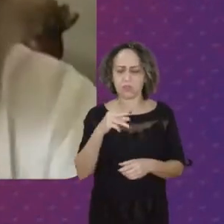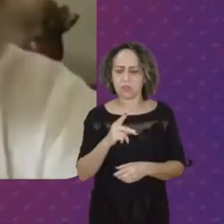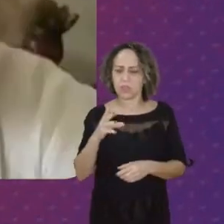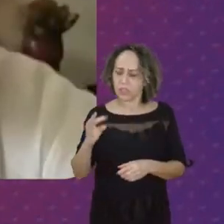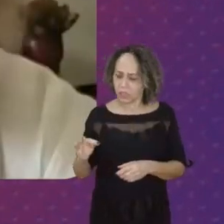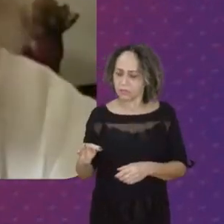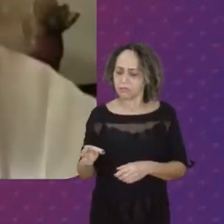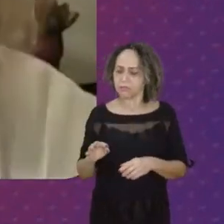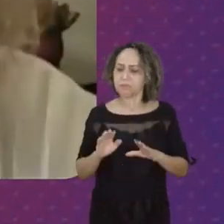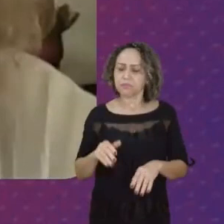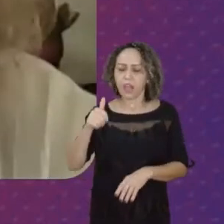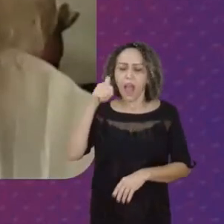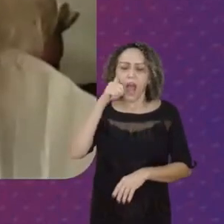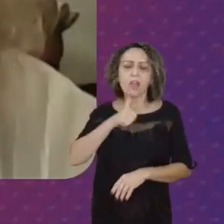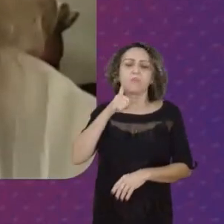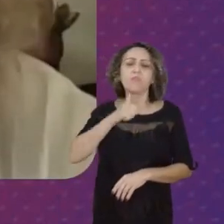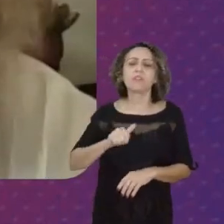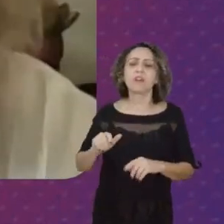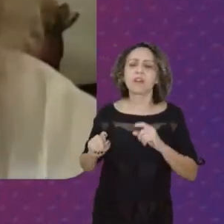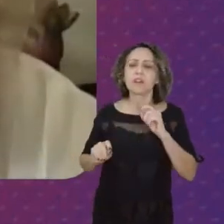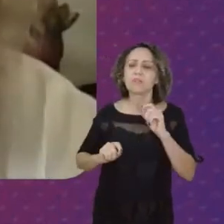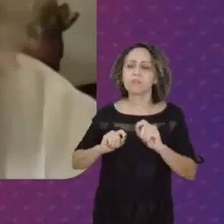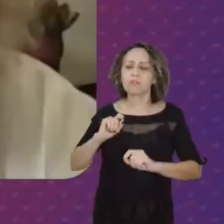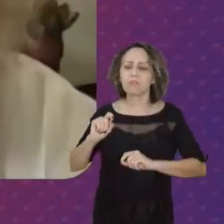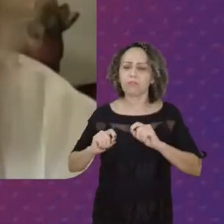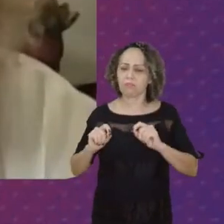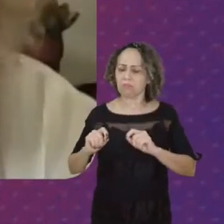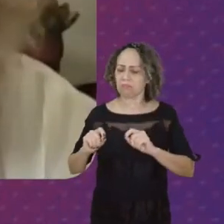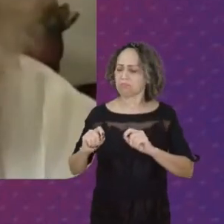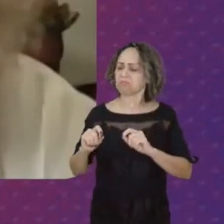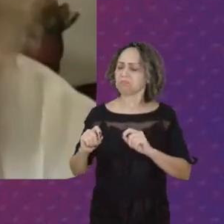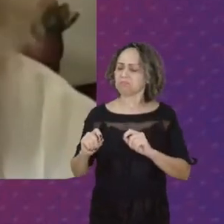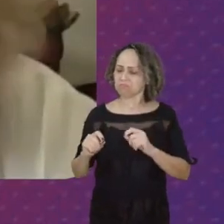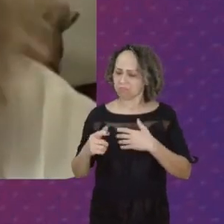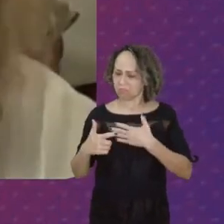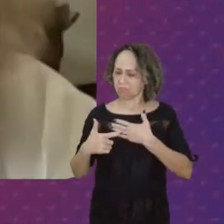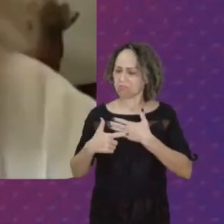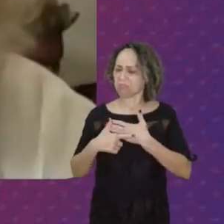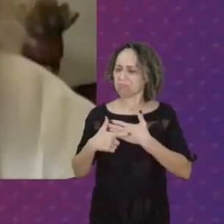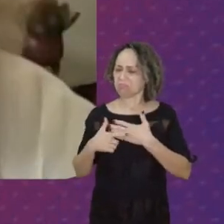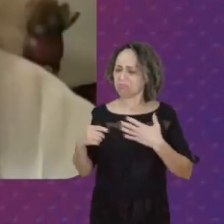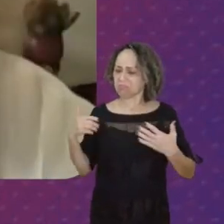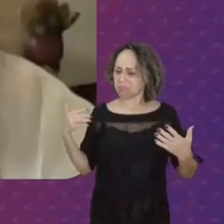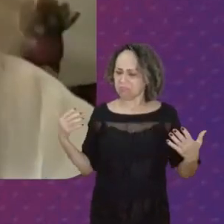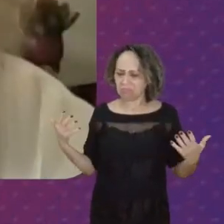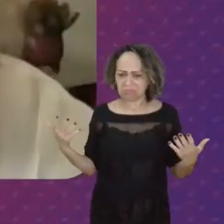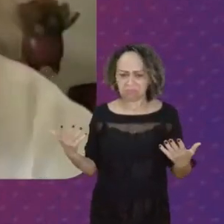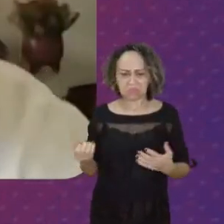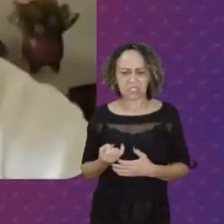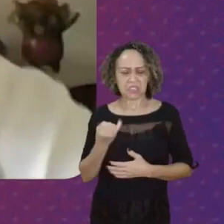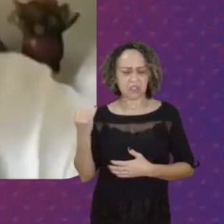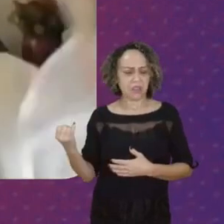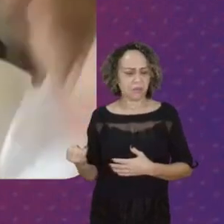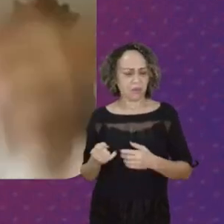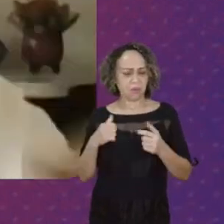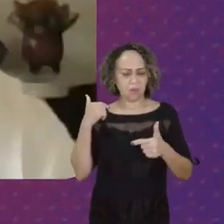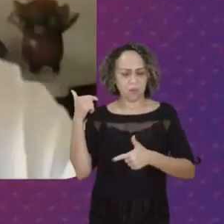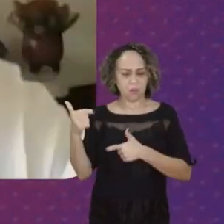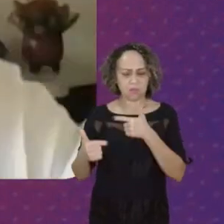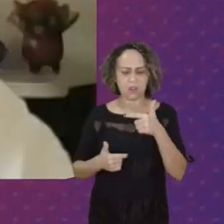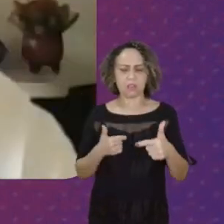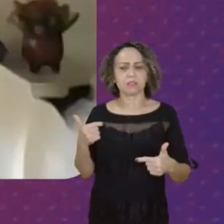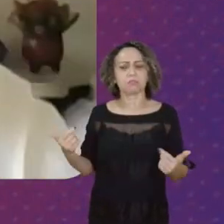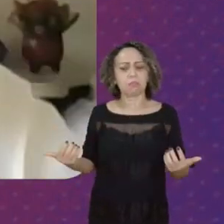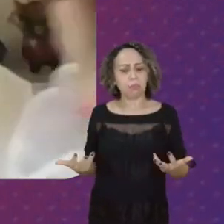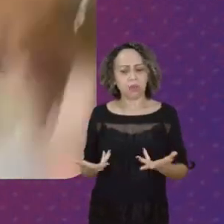As mulheres tiveram um papel muito importante, não somente as